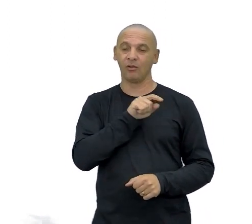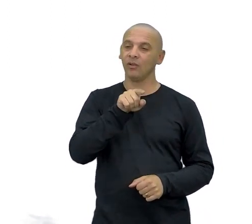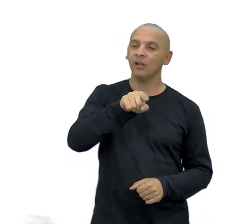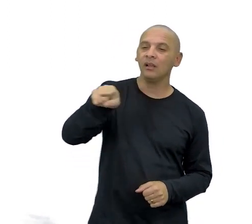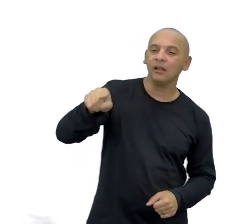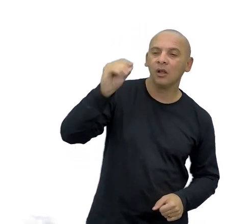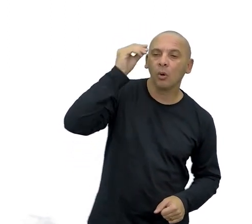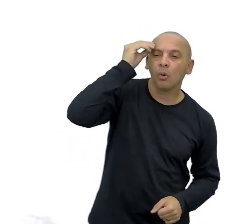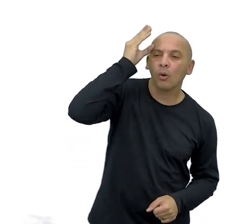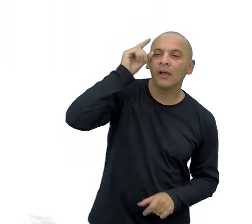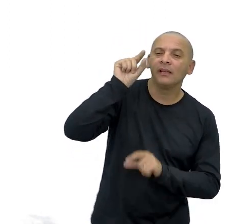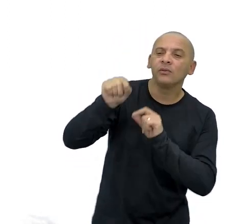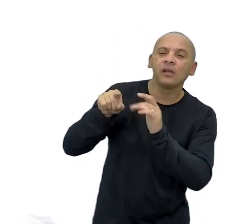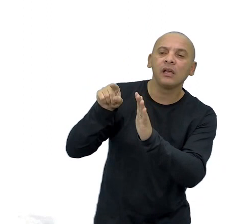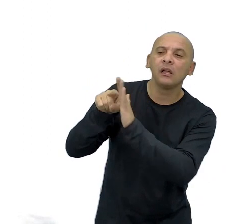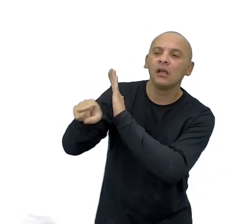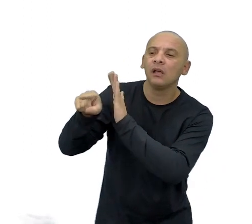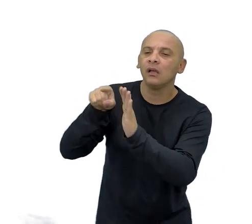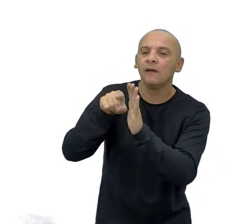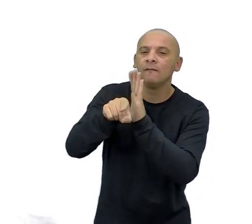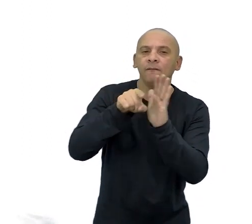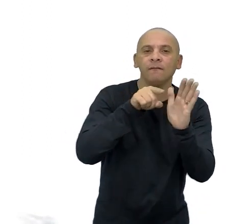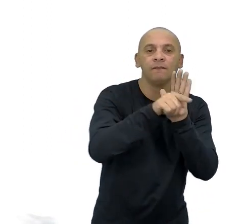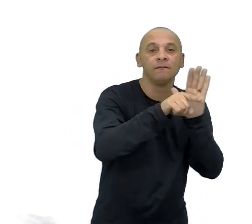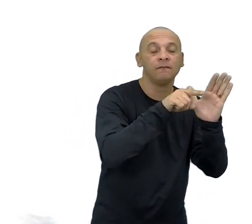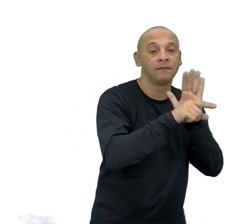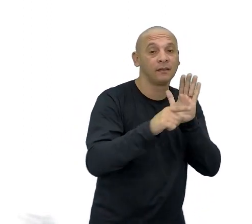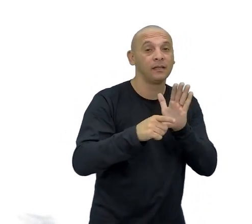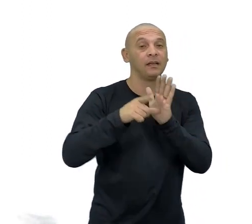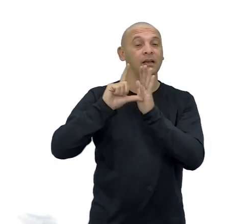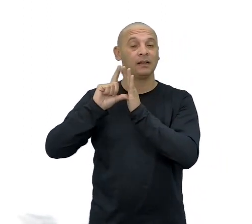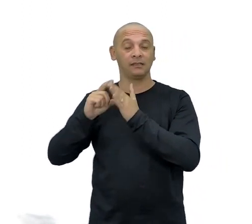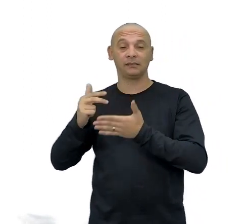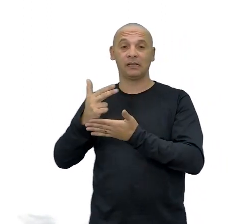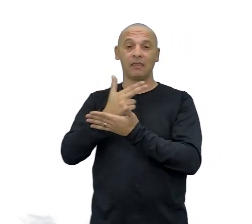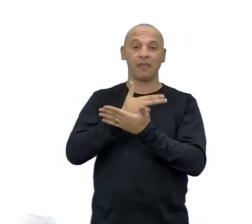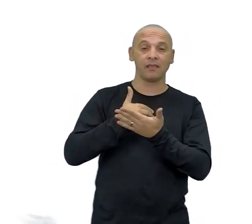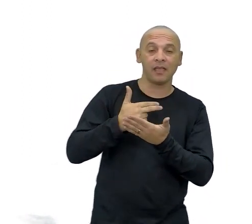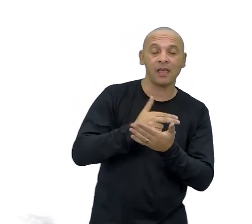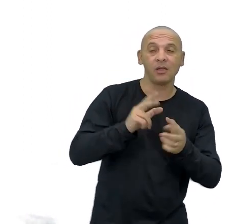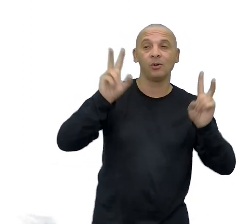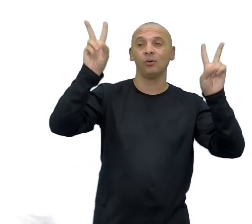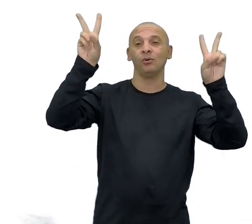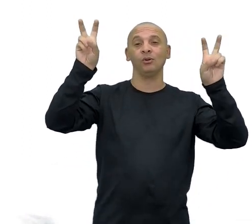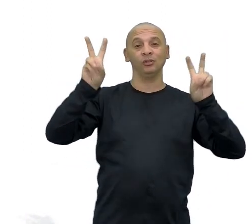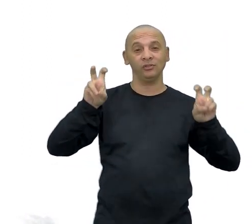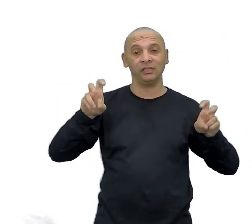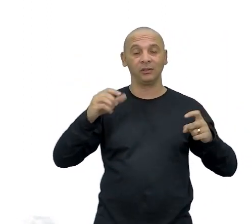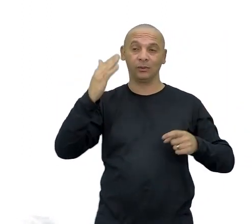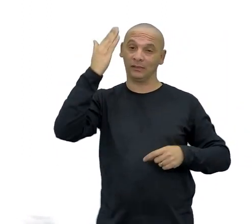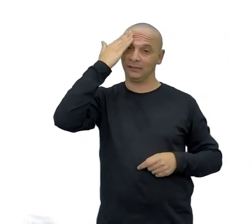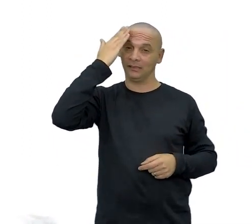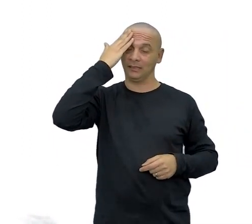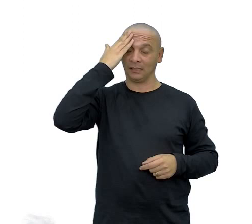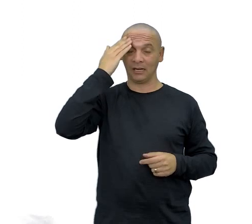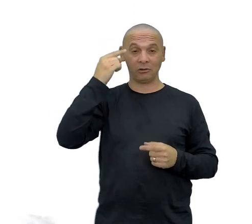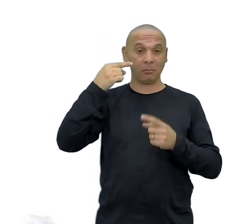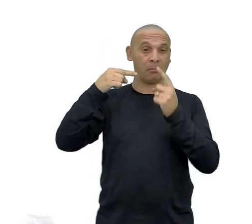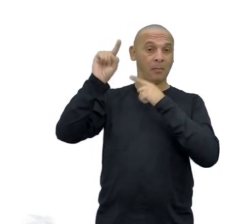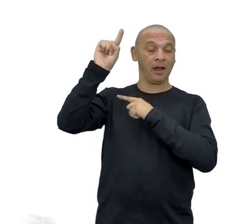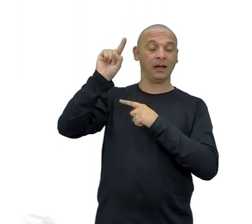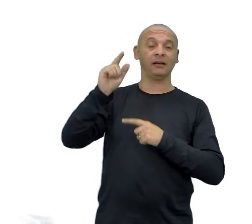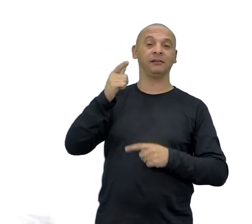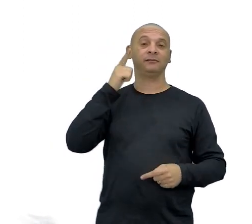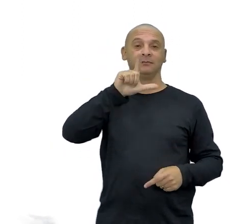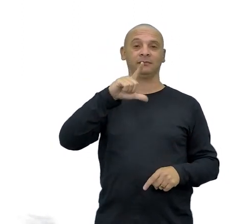conhecimentos prévios desses alunos, não só com as imagens, mas com os títulos, para alcançar ainda mais e